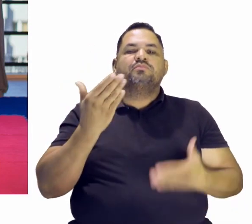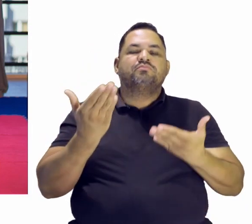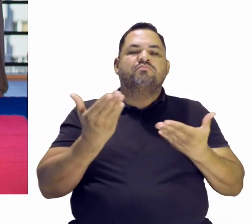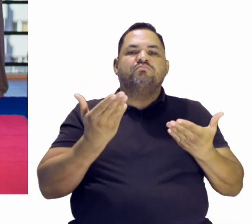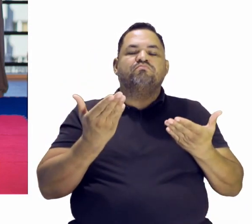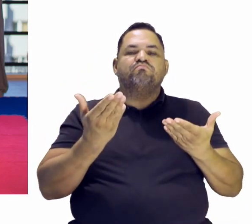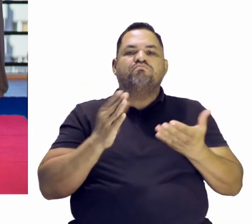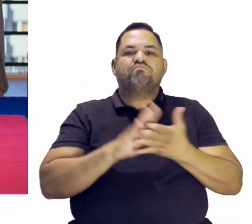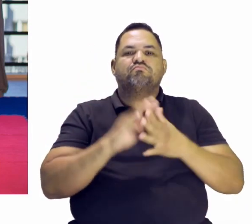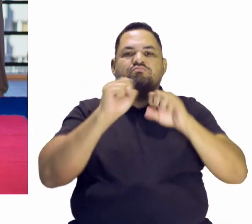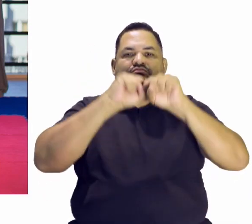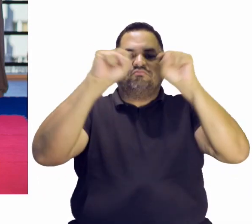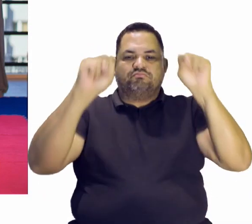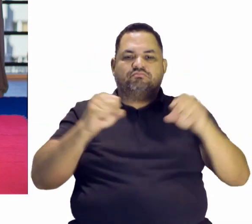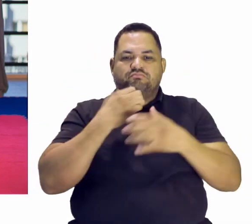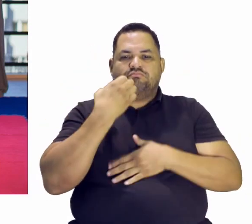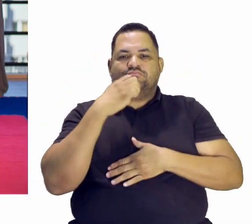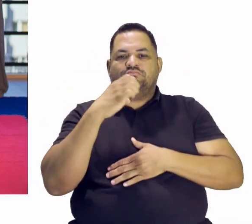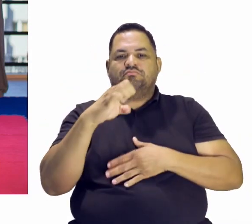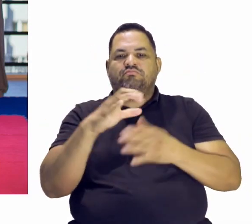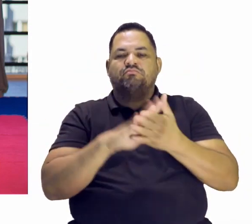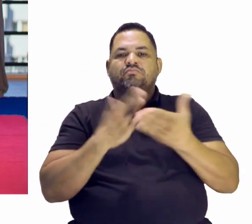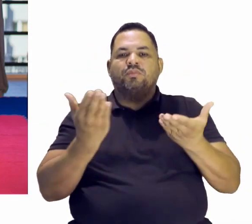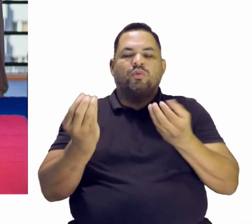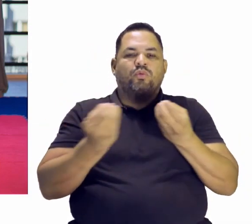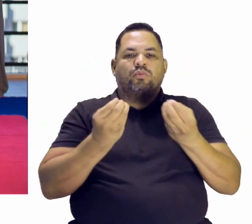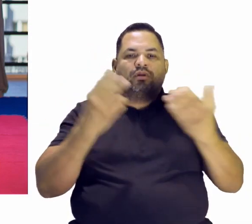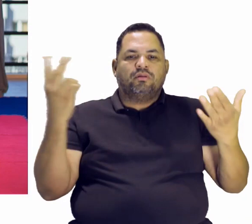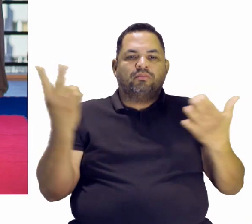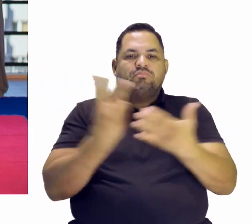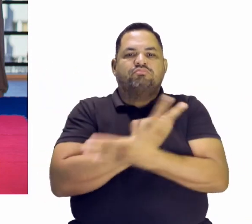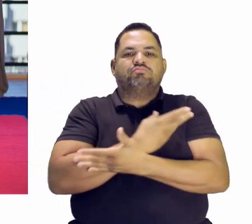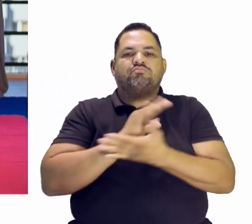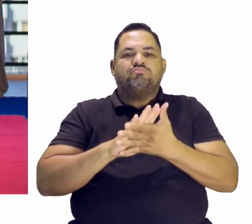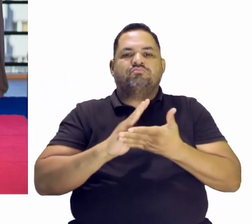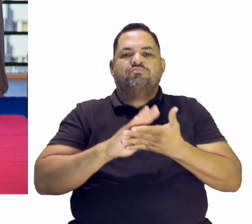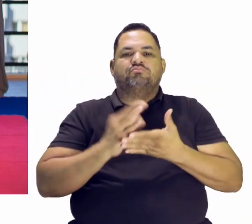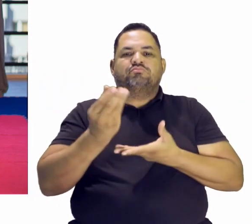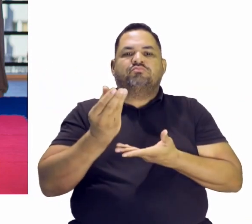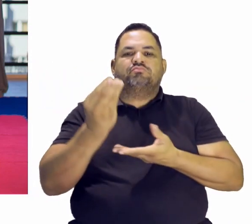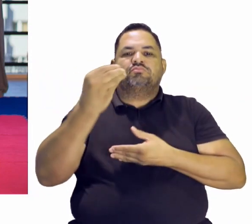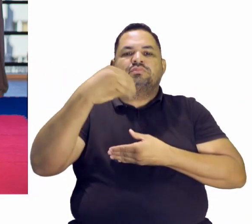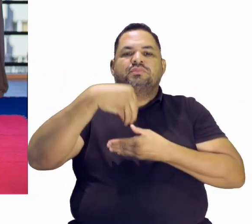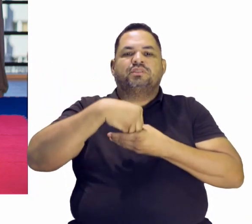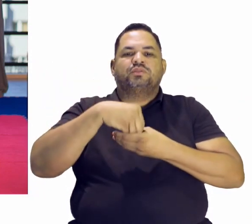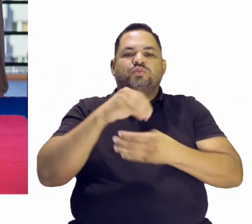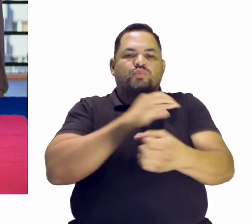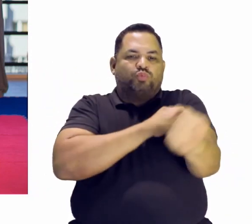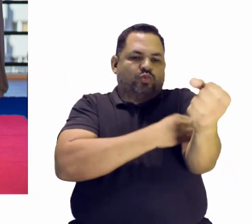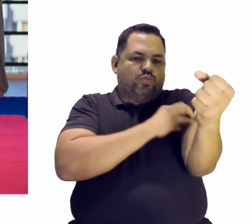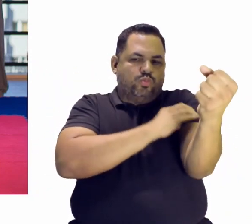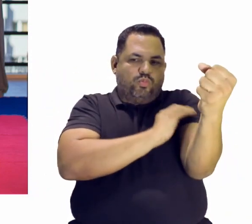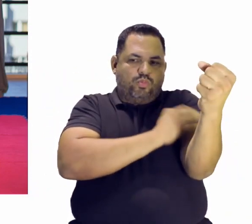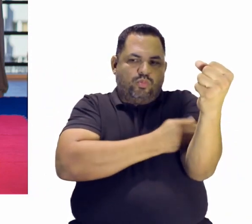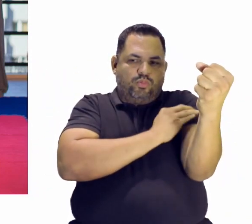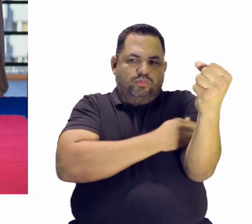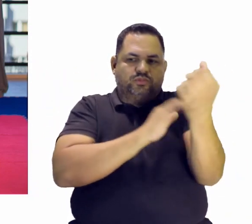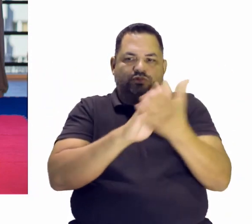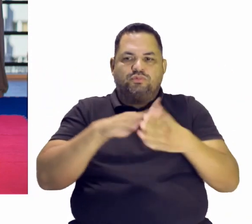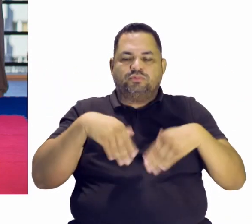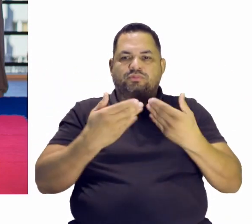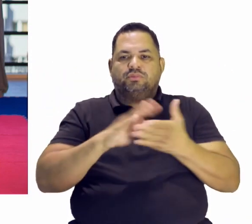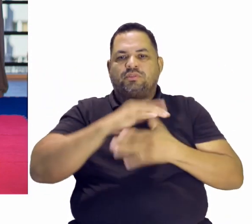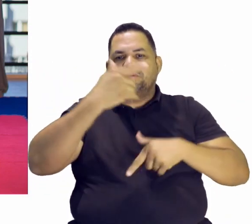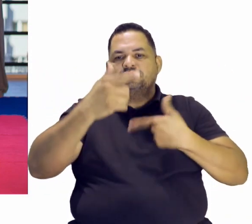sobre o sistema energético, e a gente vai ver como é que se comporta tudo isso no músculo, na hora que a gente está executando aí